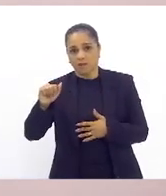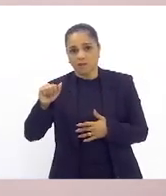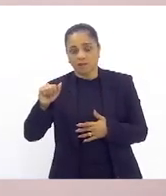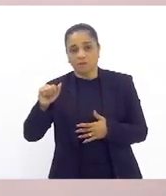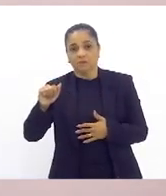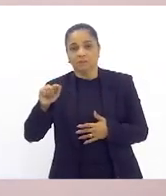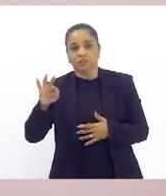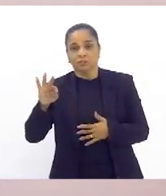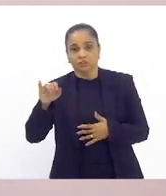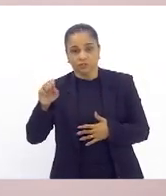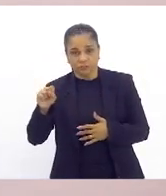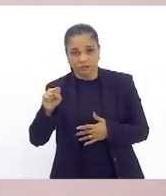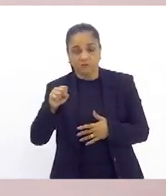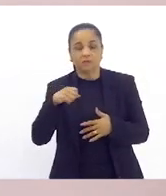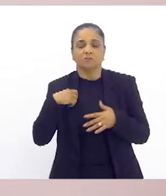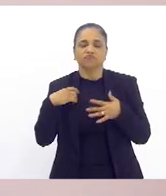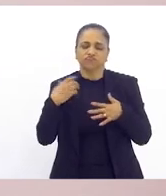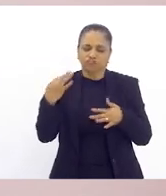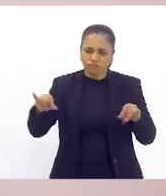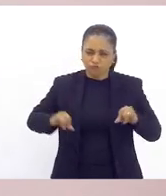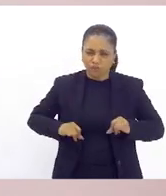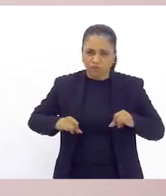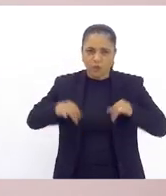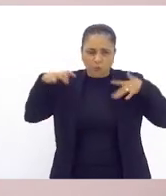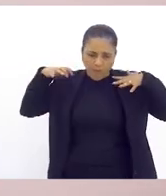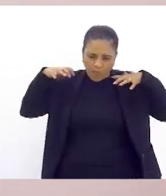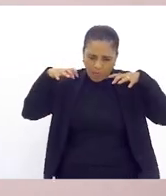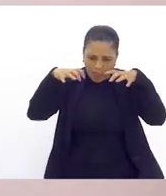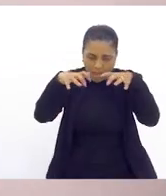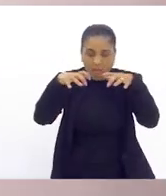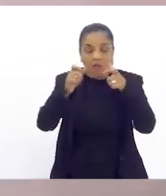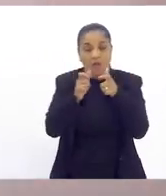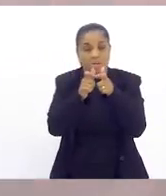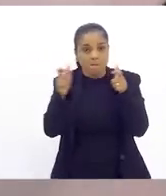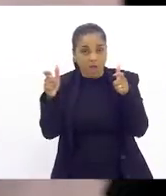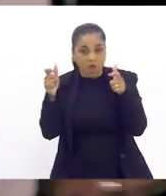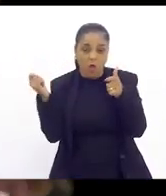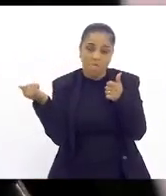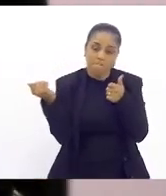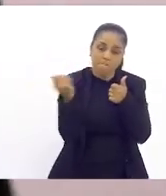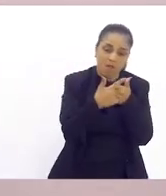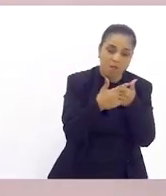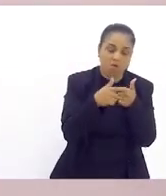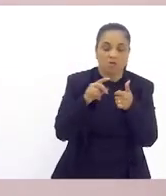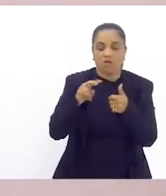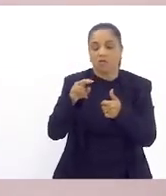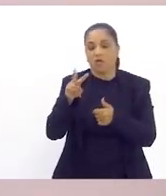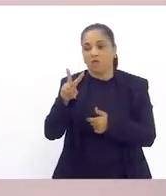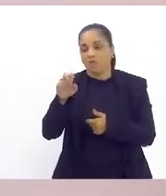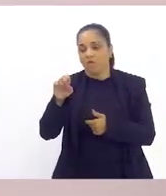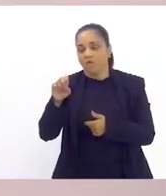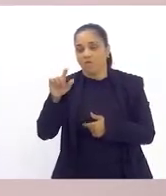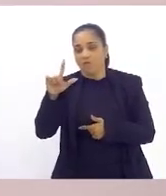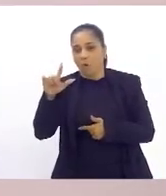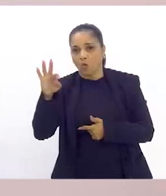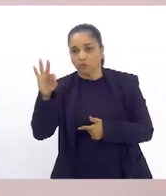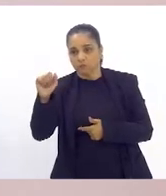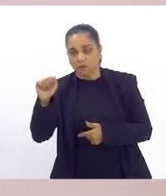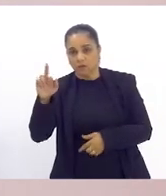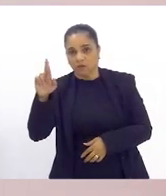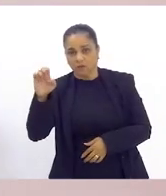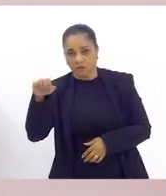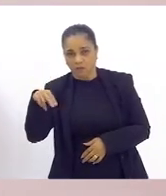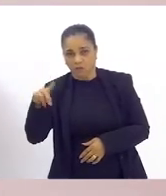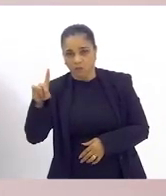chuvas é uma cidade maior terneiramente do que a Volta Redonda é uma cidade Rural né